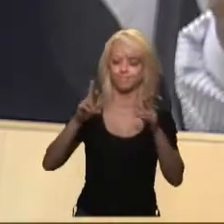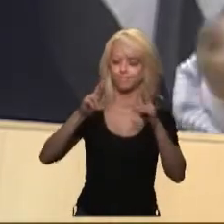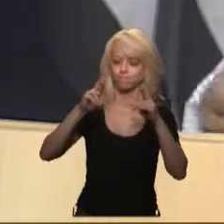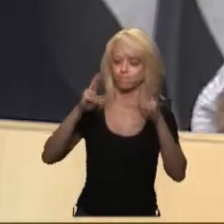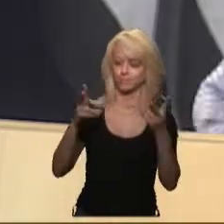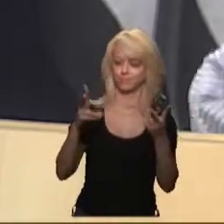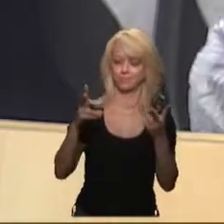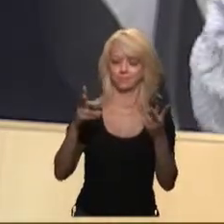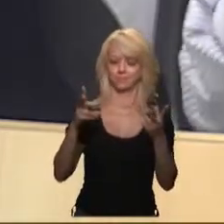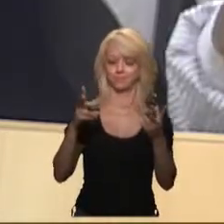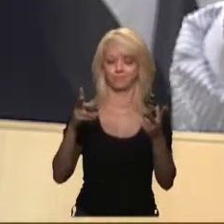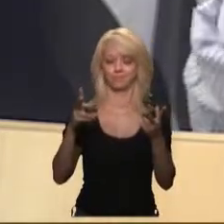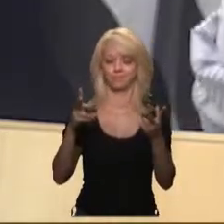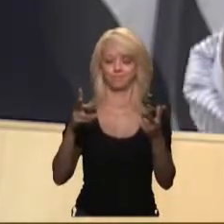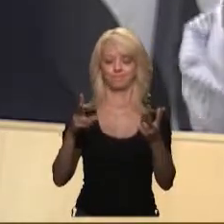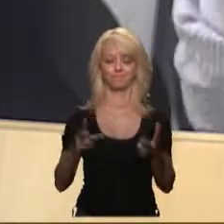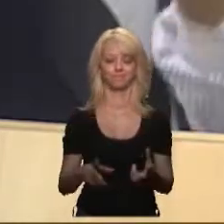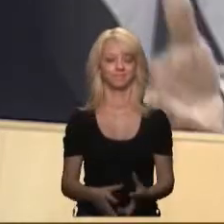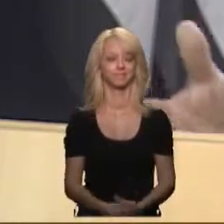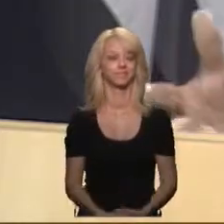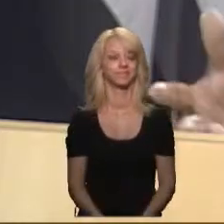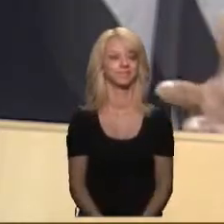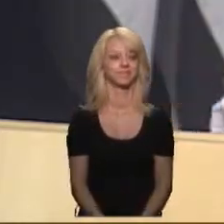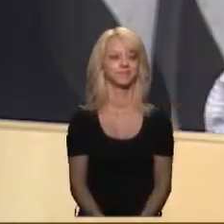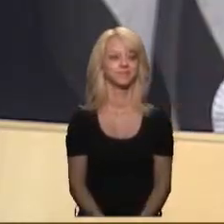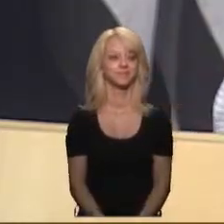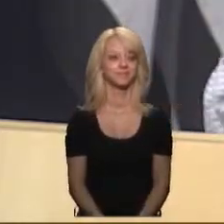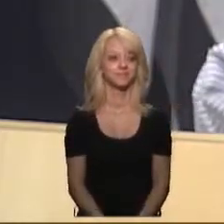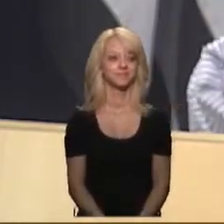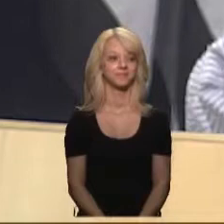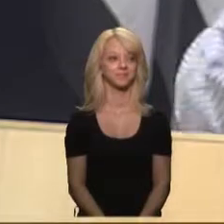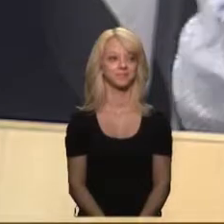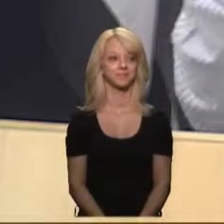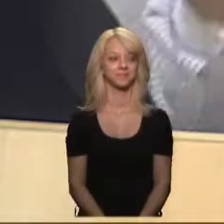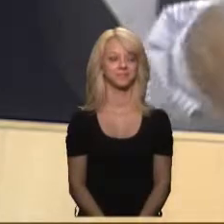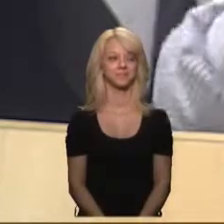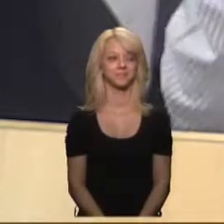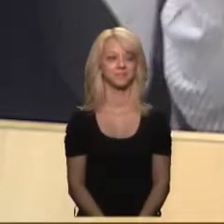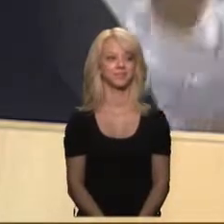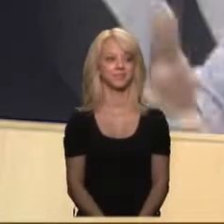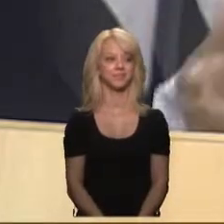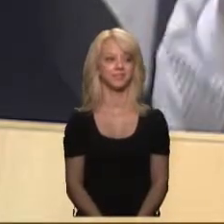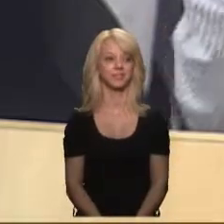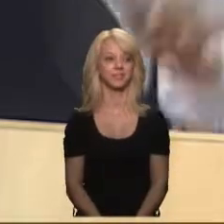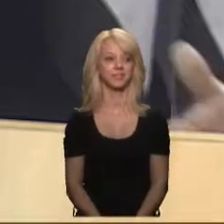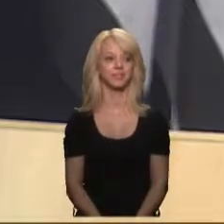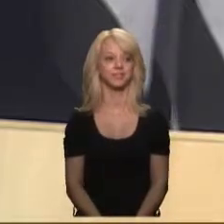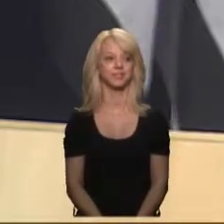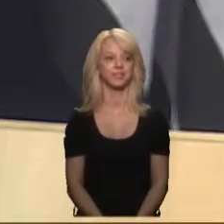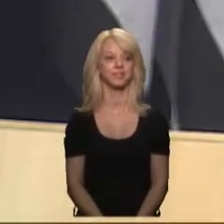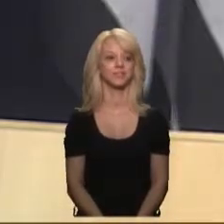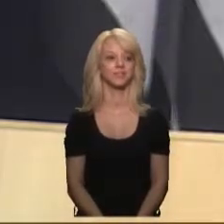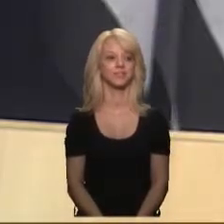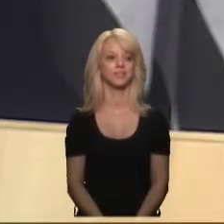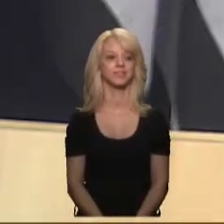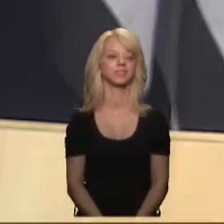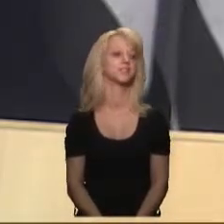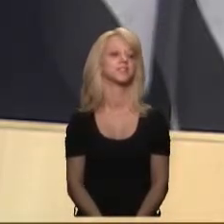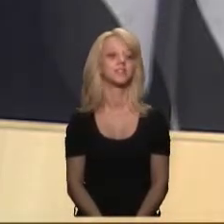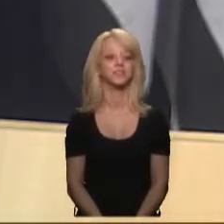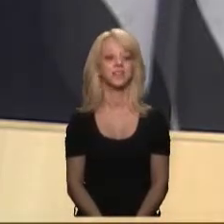está desempregada para que ela possa ingressar no mercado de trabalho e não ficar mais dependendo dos outros.